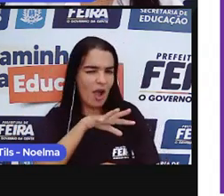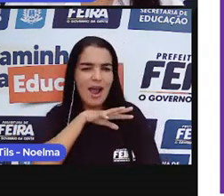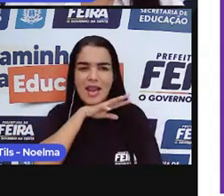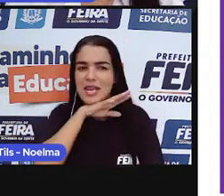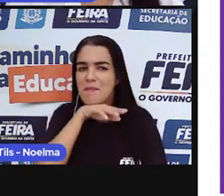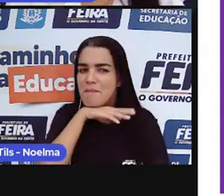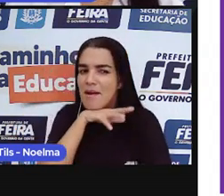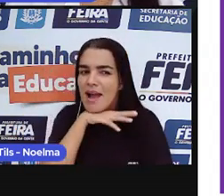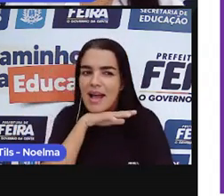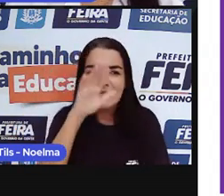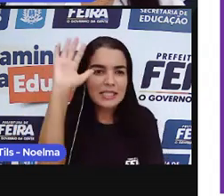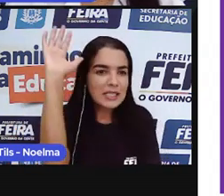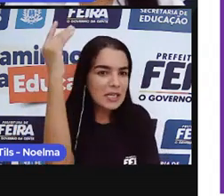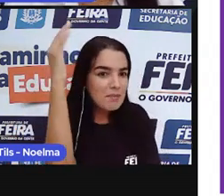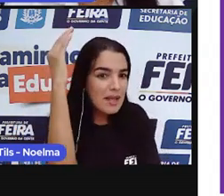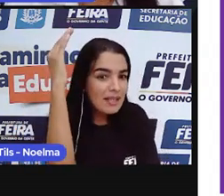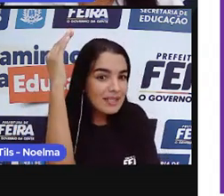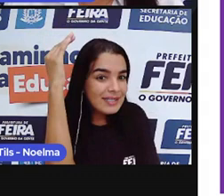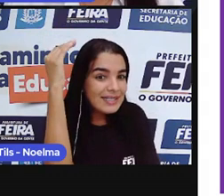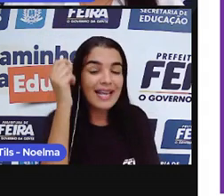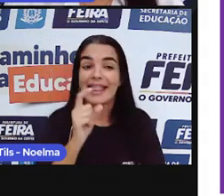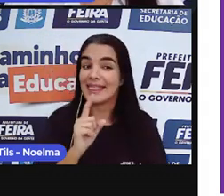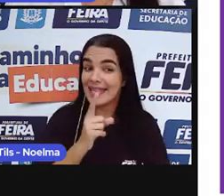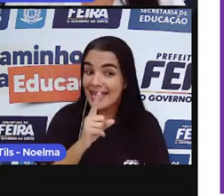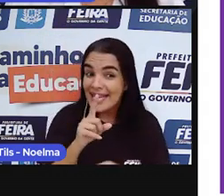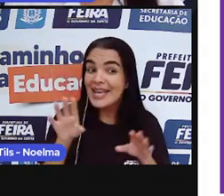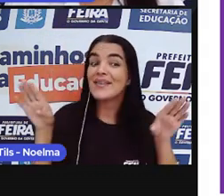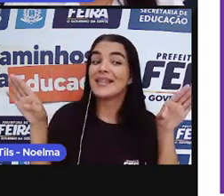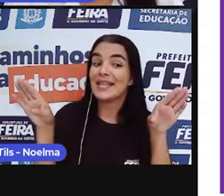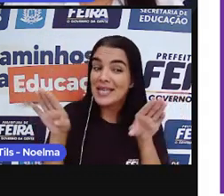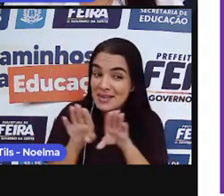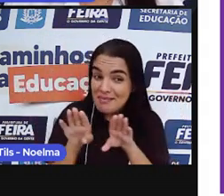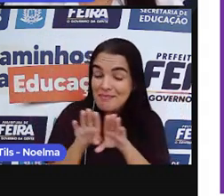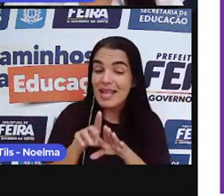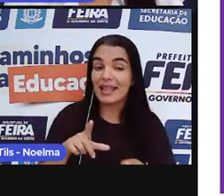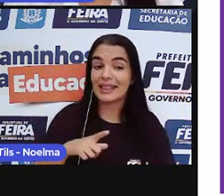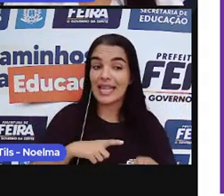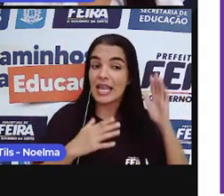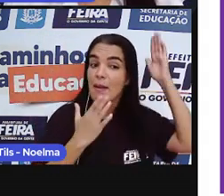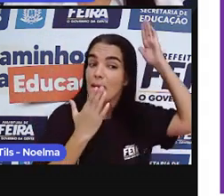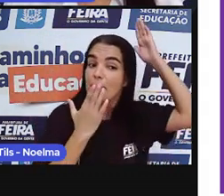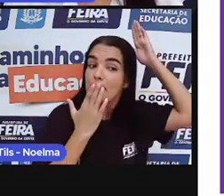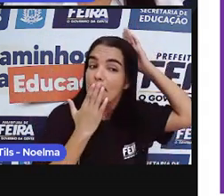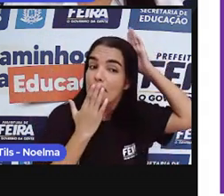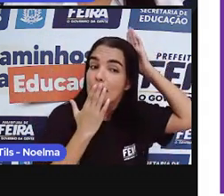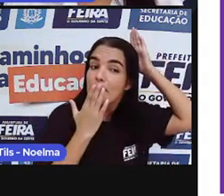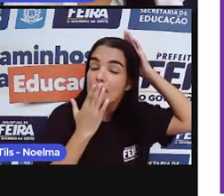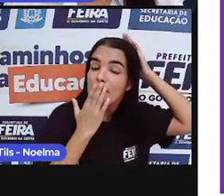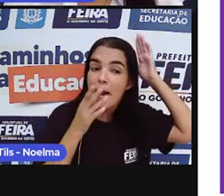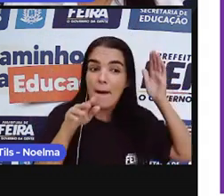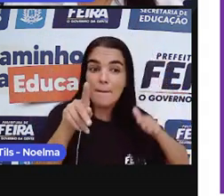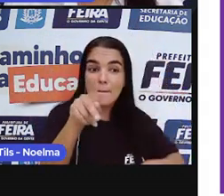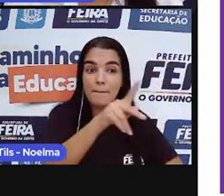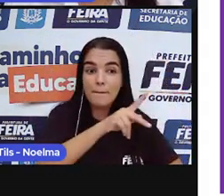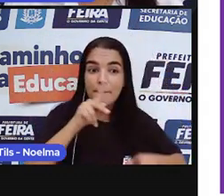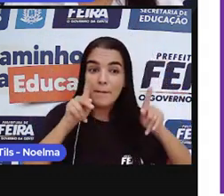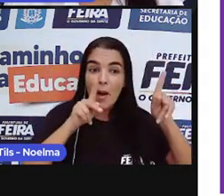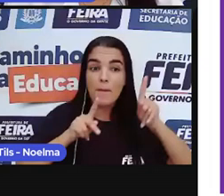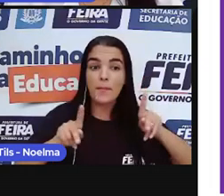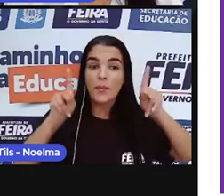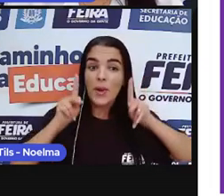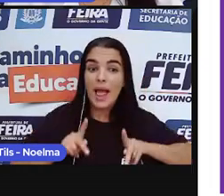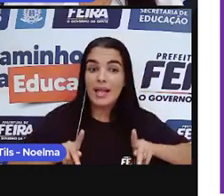animais, mas se trata também do lar de povos indígenas, né? Ou seja, a preservação dessa